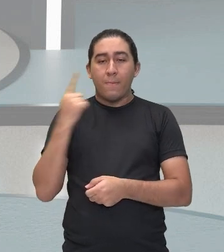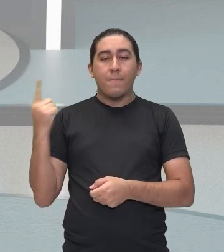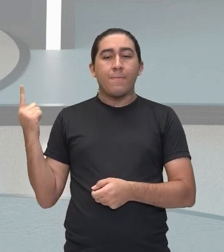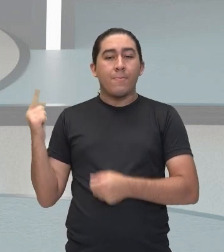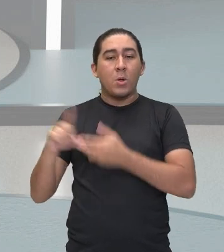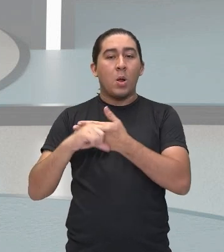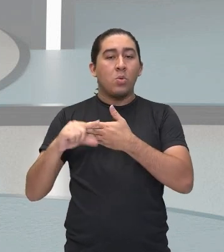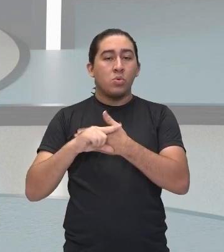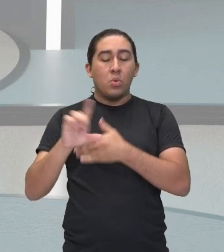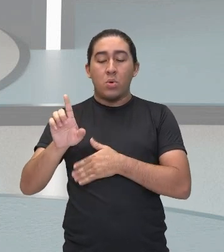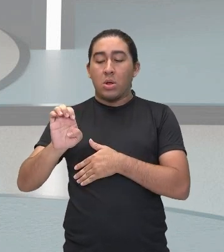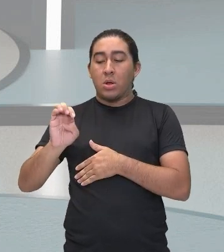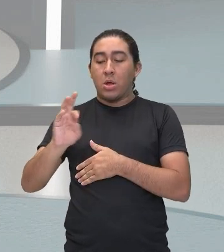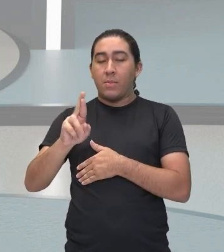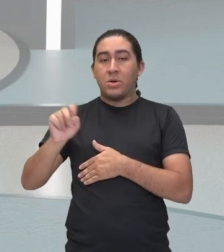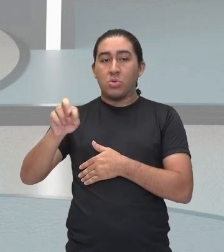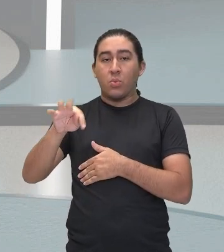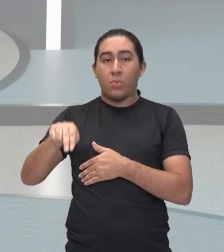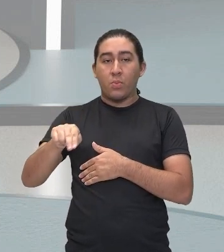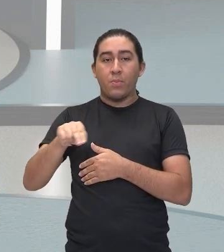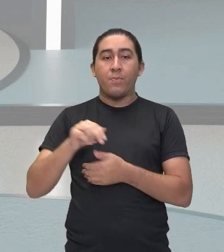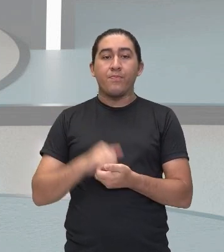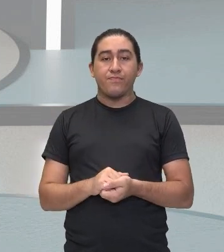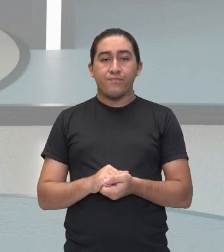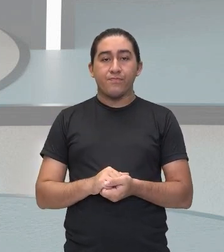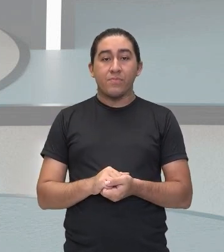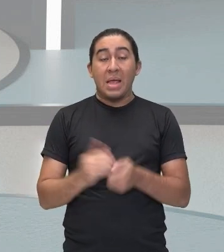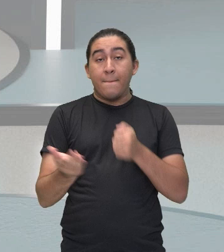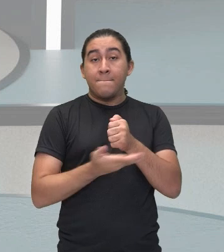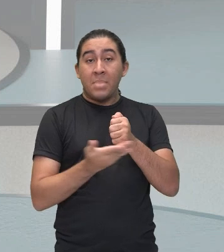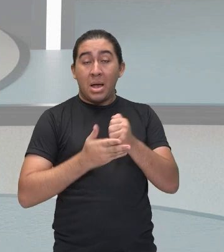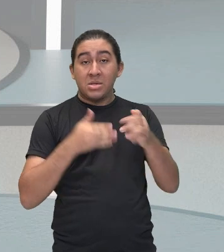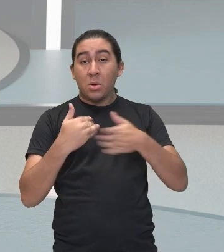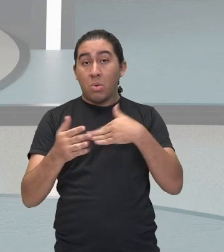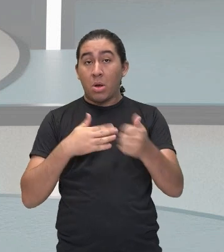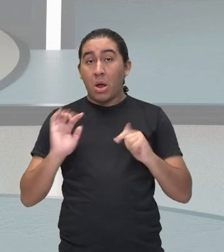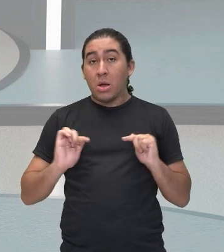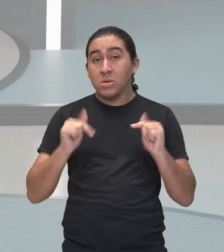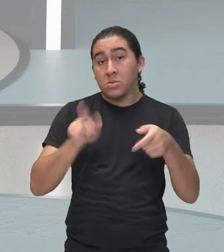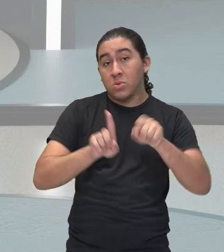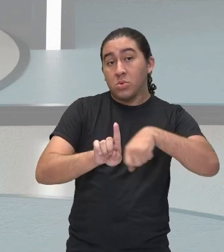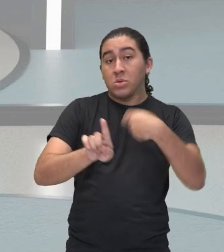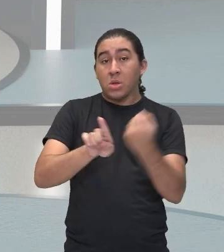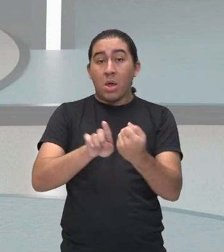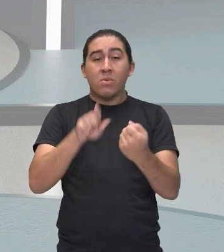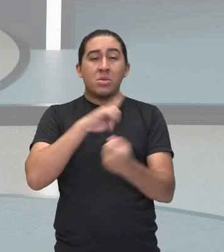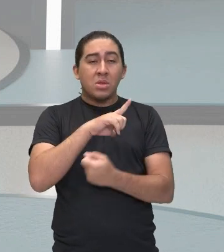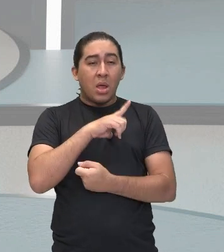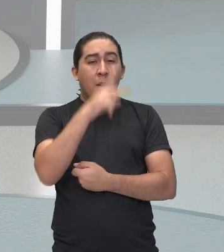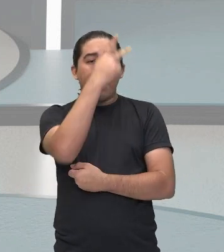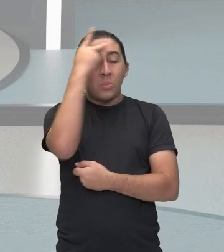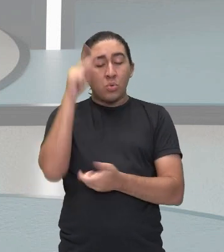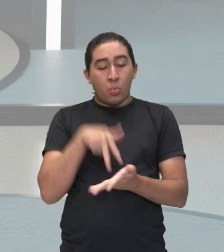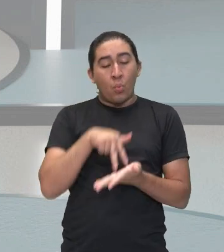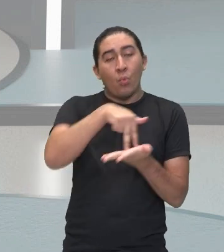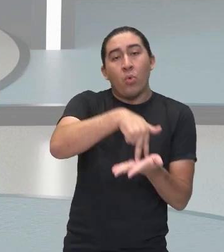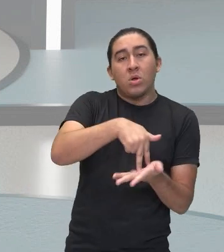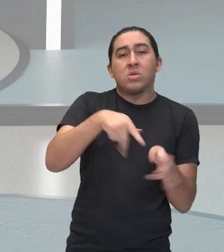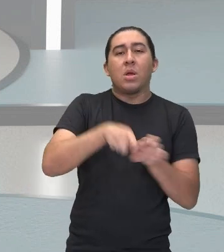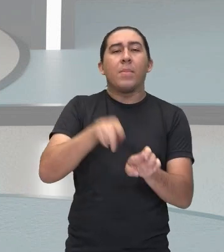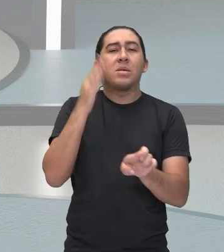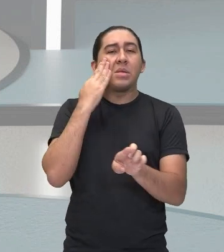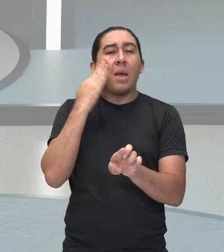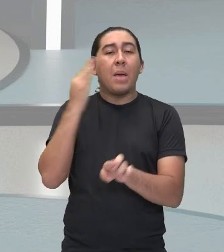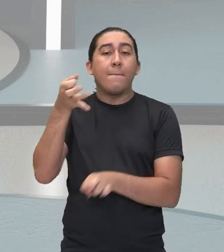nos traz. No fundamento de qualquer prática social, como mediador privilegiado e pivô